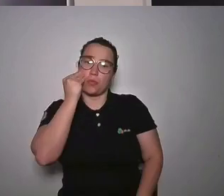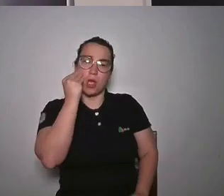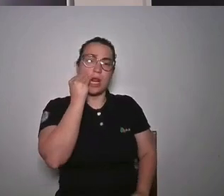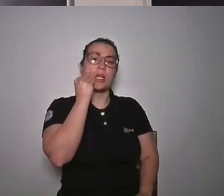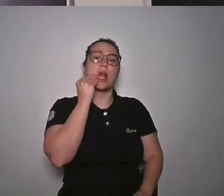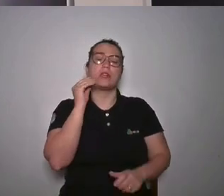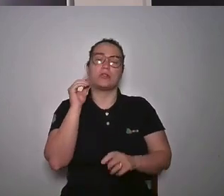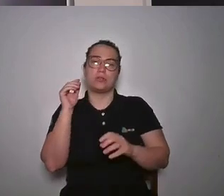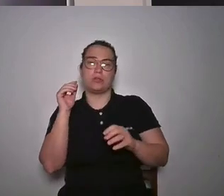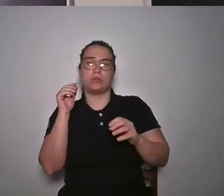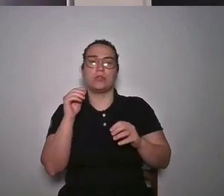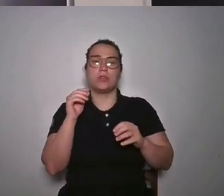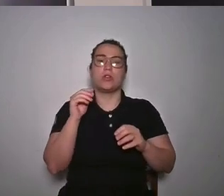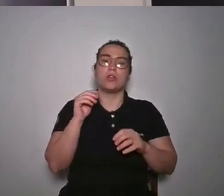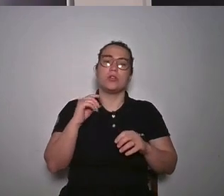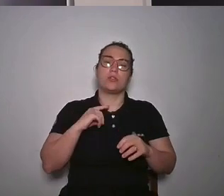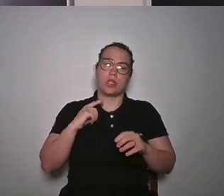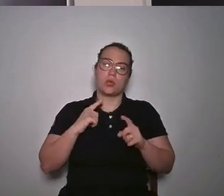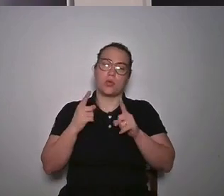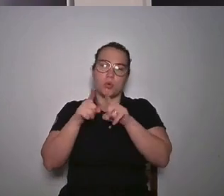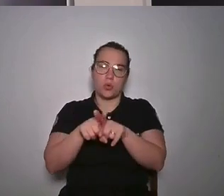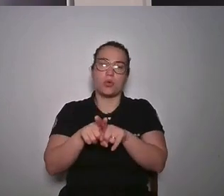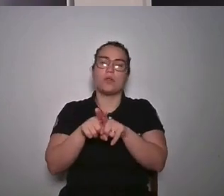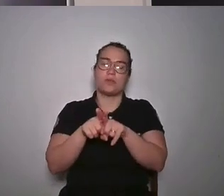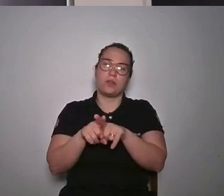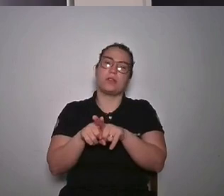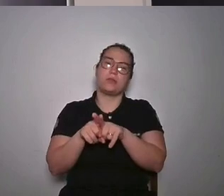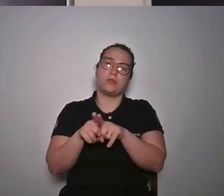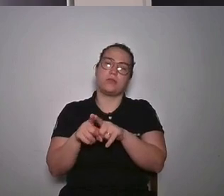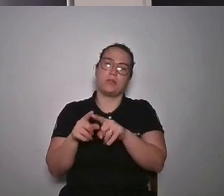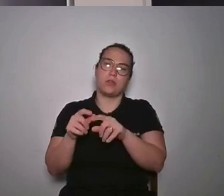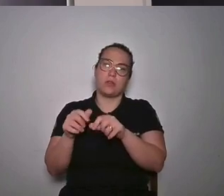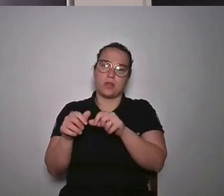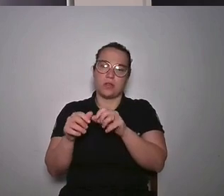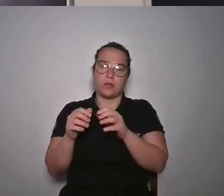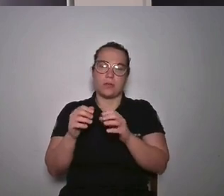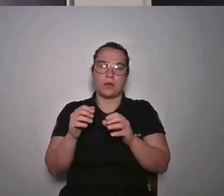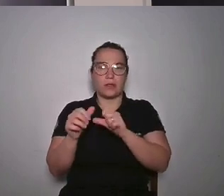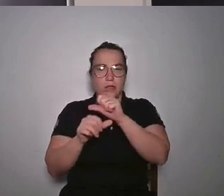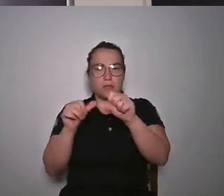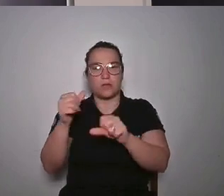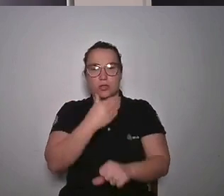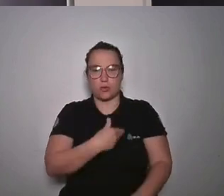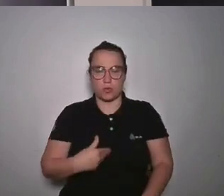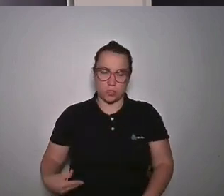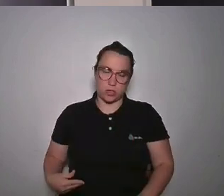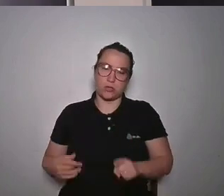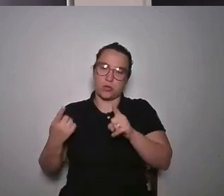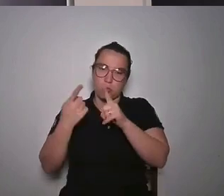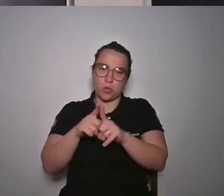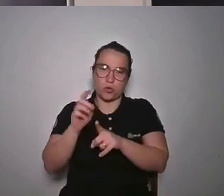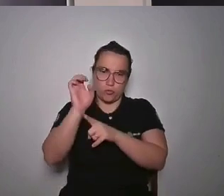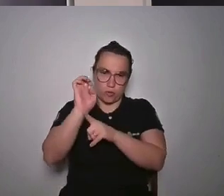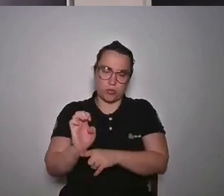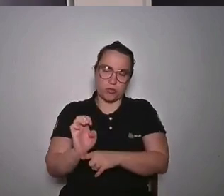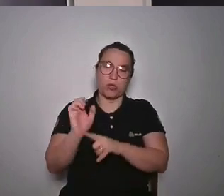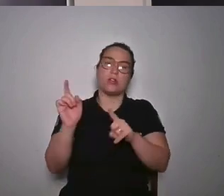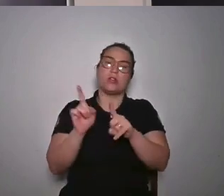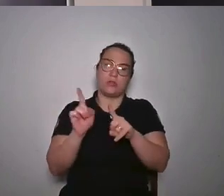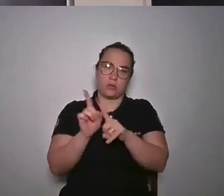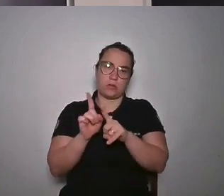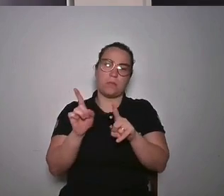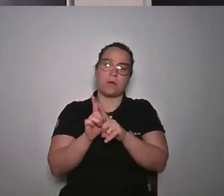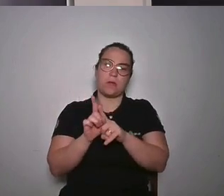realizada os respectivos convênios via transferência governamental. E convênios com o Estado e também através